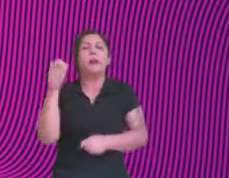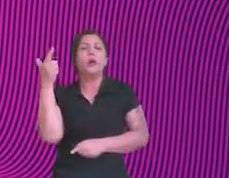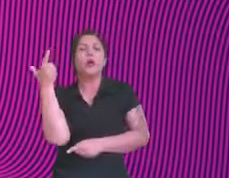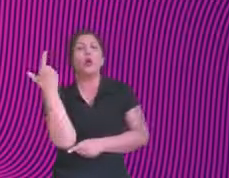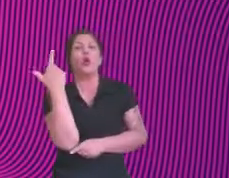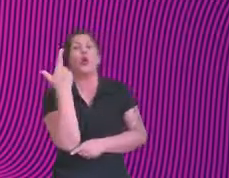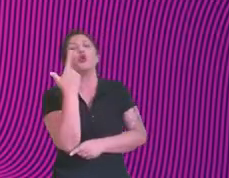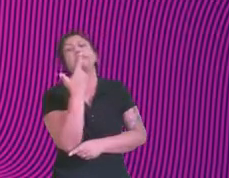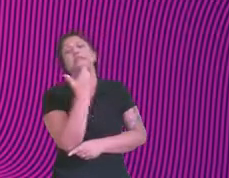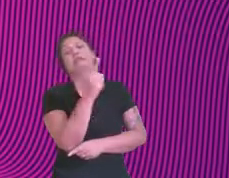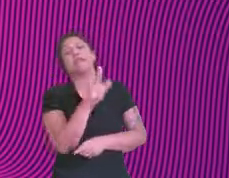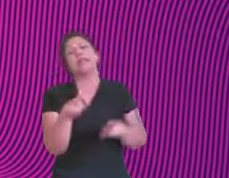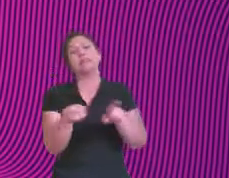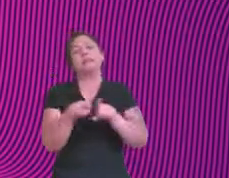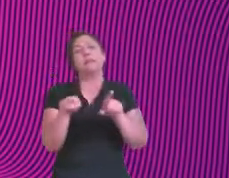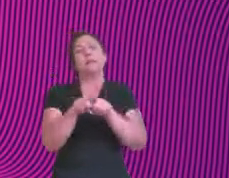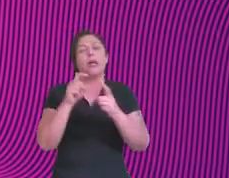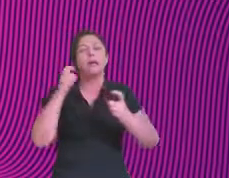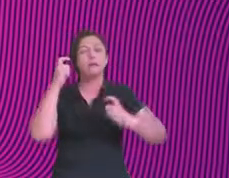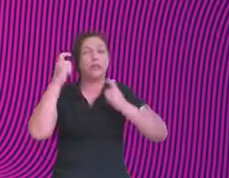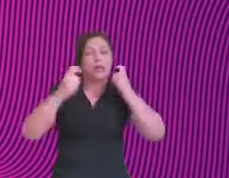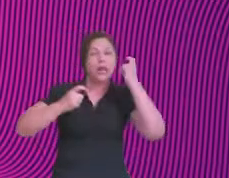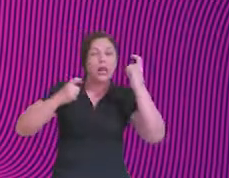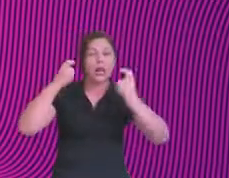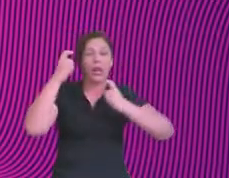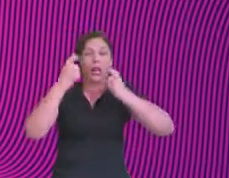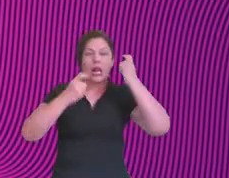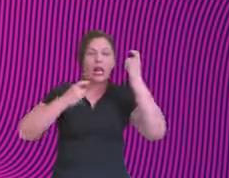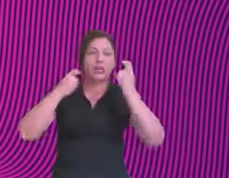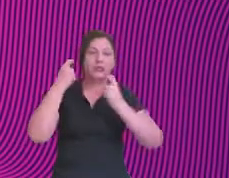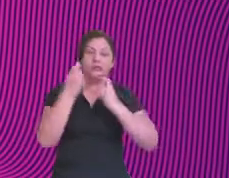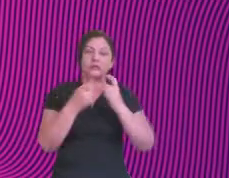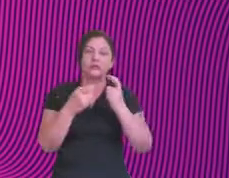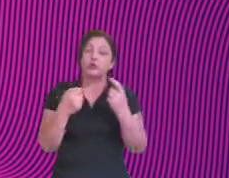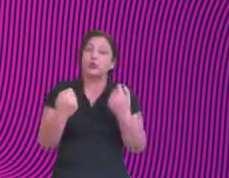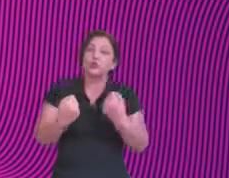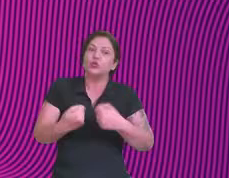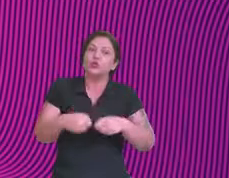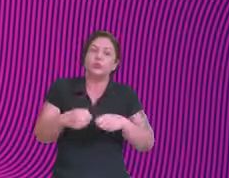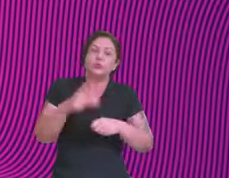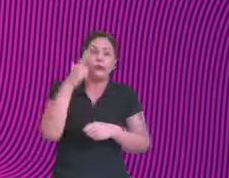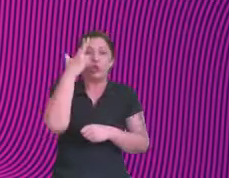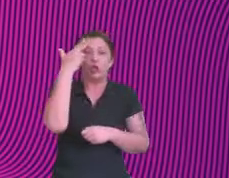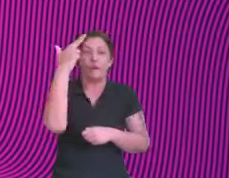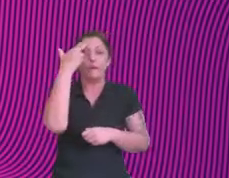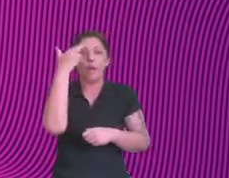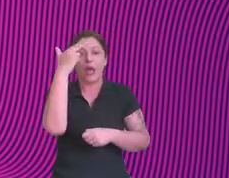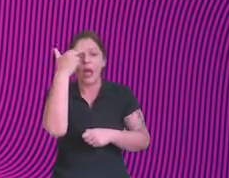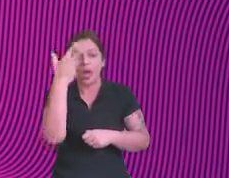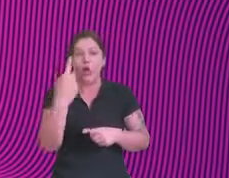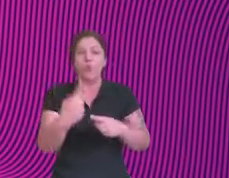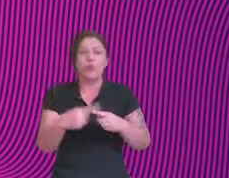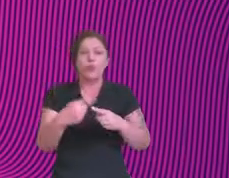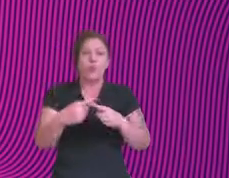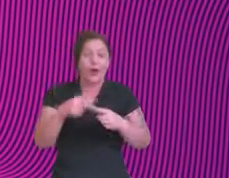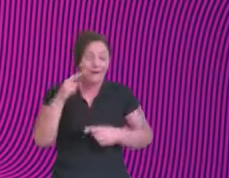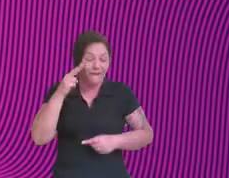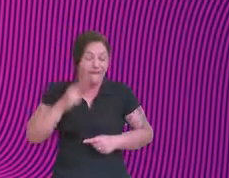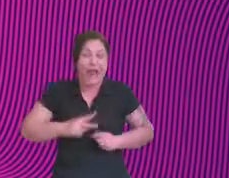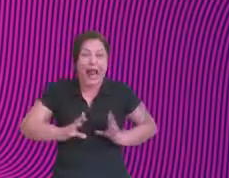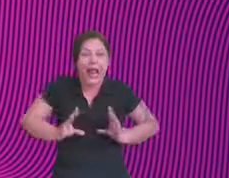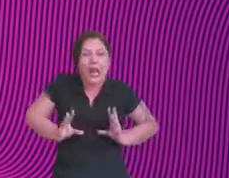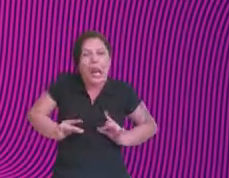uma preocupação era se o quimioterápico tivesse bem difundido na cavidade, às vezes pequenas aderências se formam logo